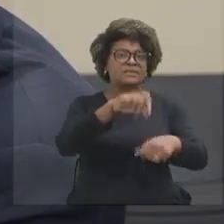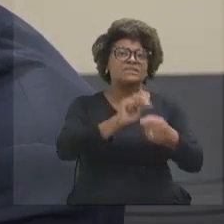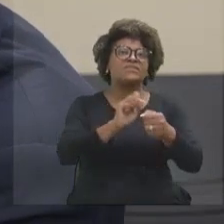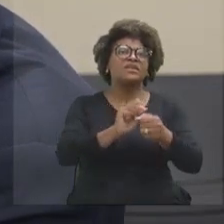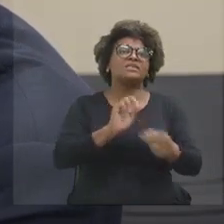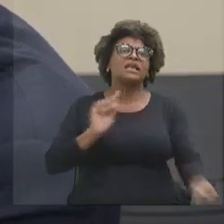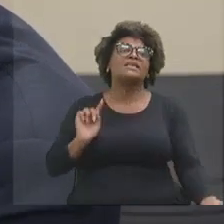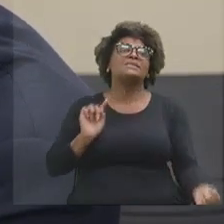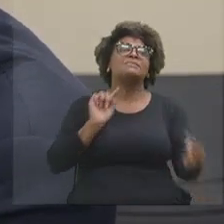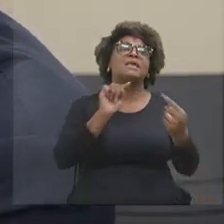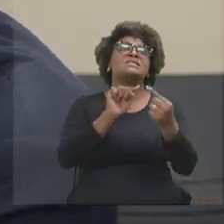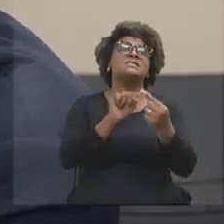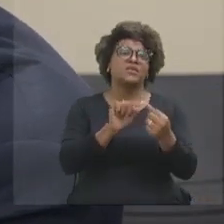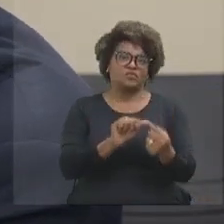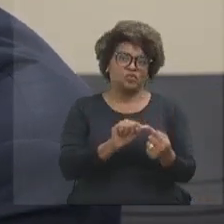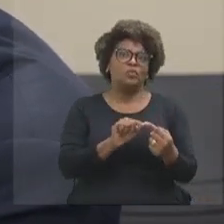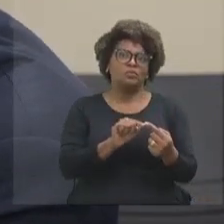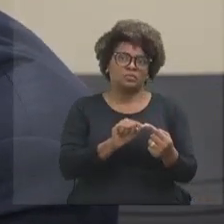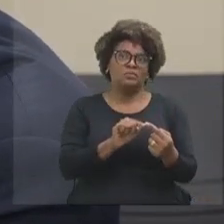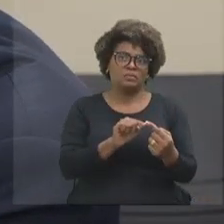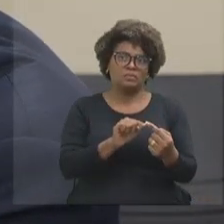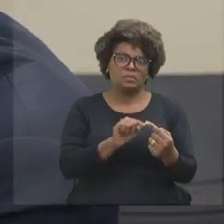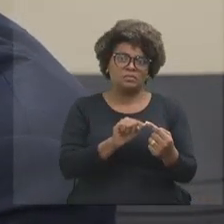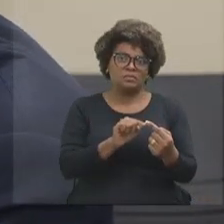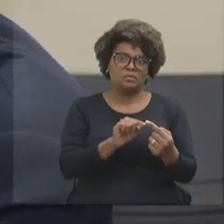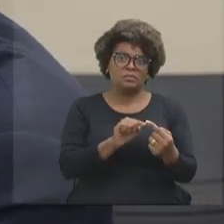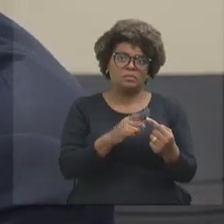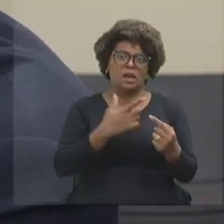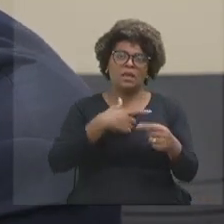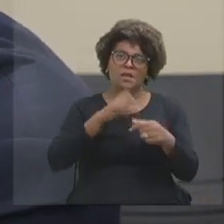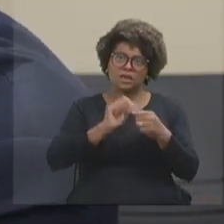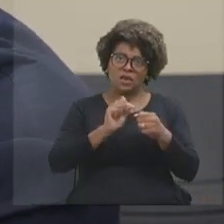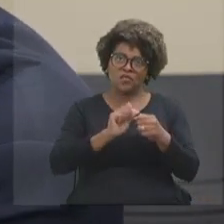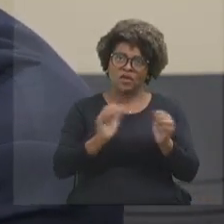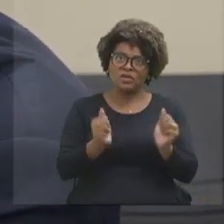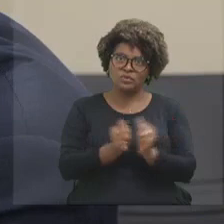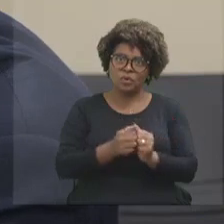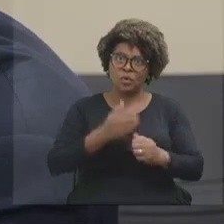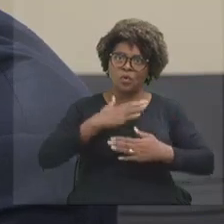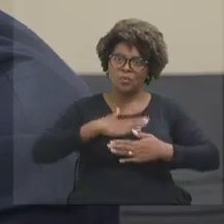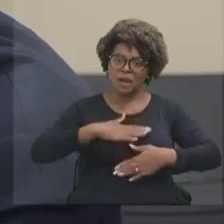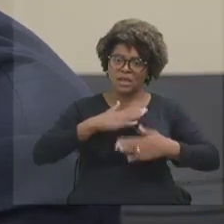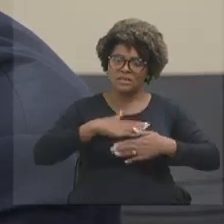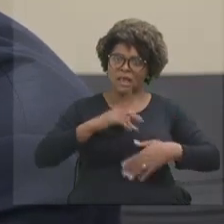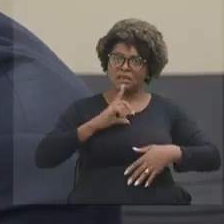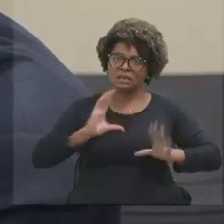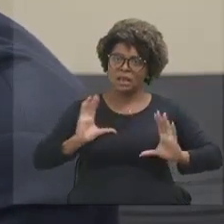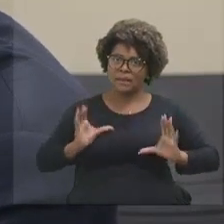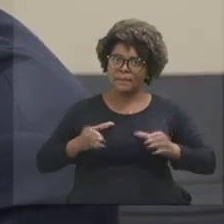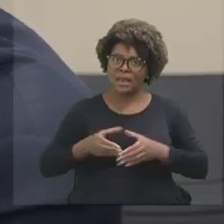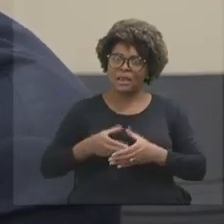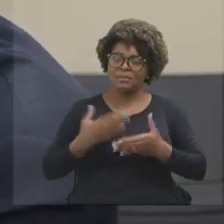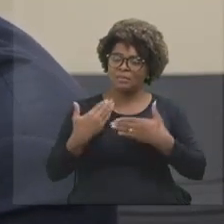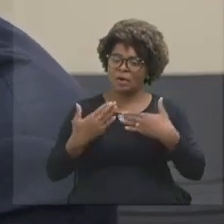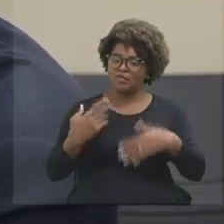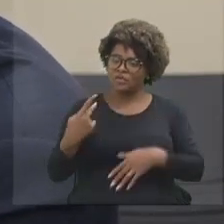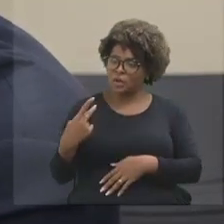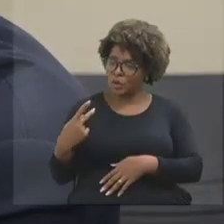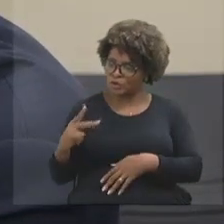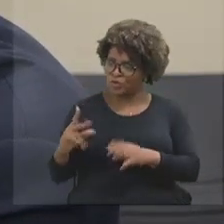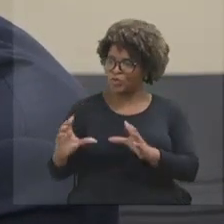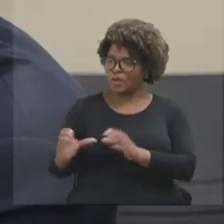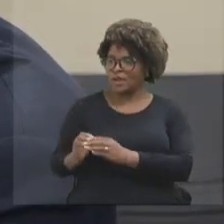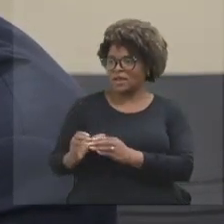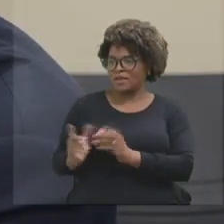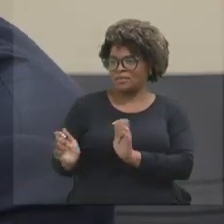específicos E aí eu passo como maior prazer eu ponho a nossa equipe para conversar com a sua equipe para que a gente consiga